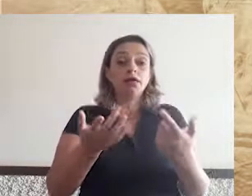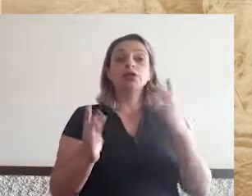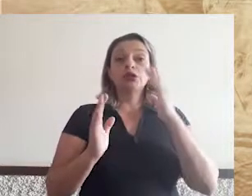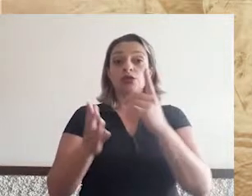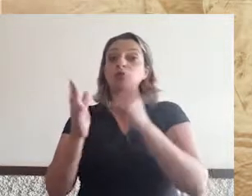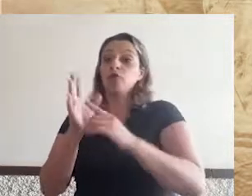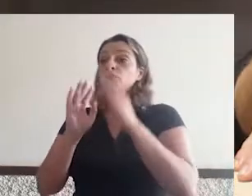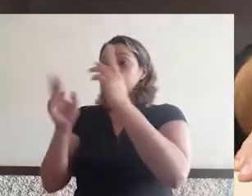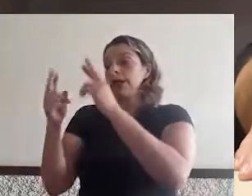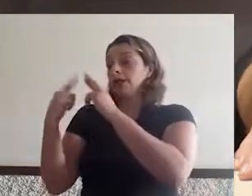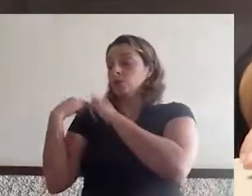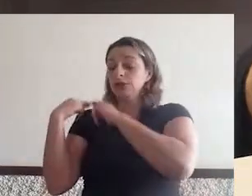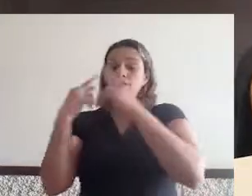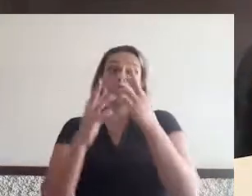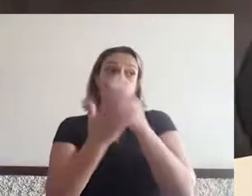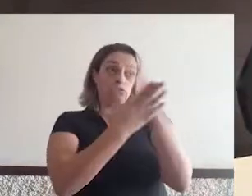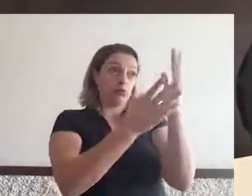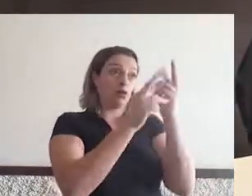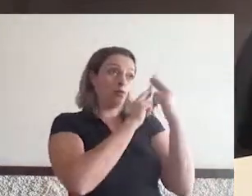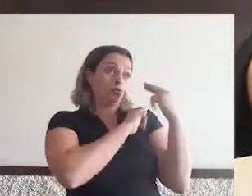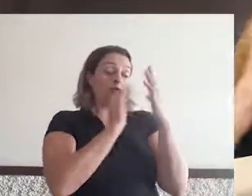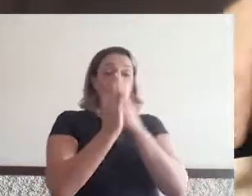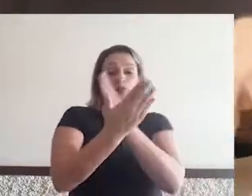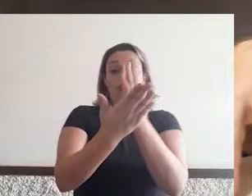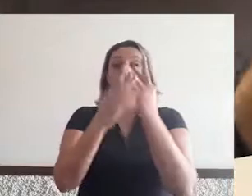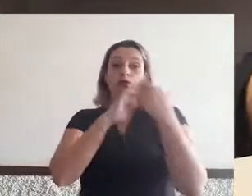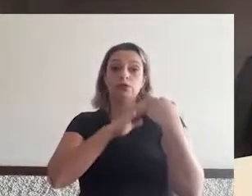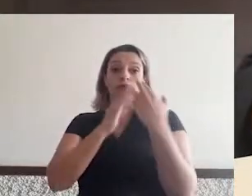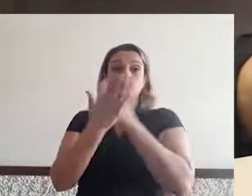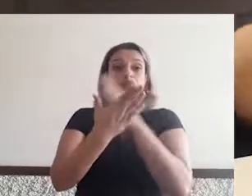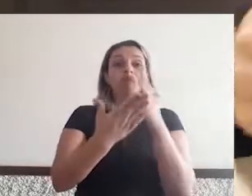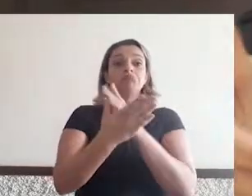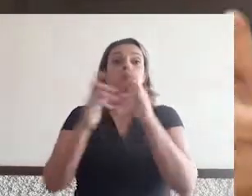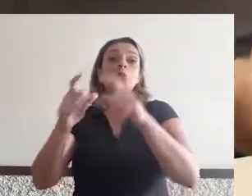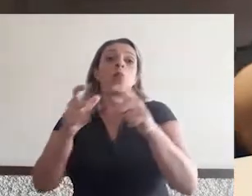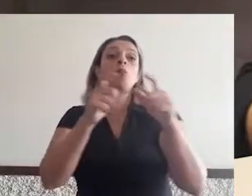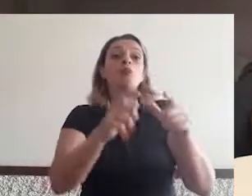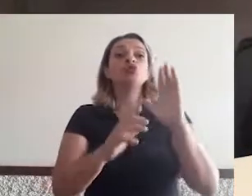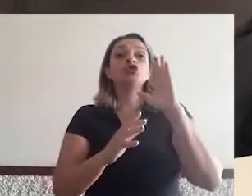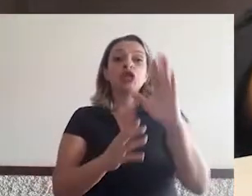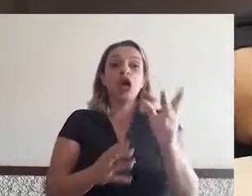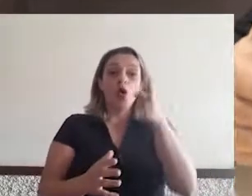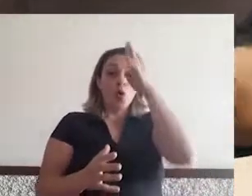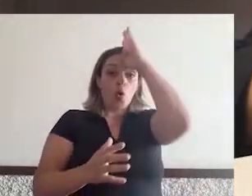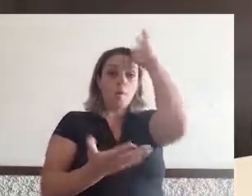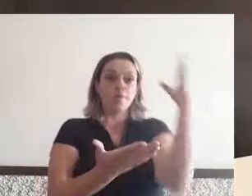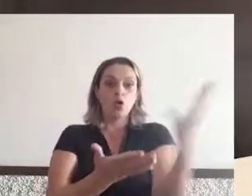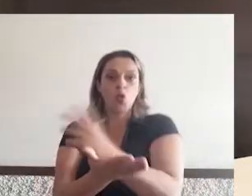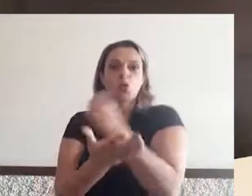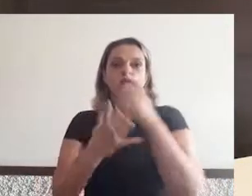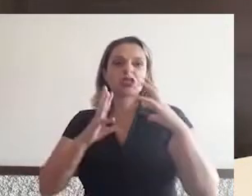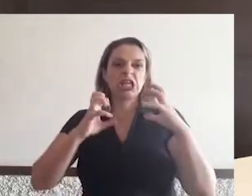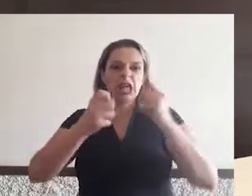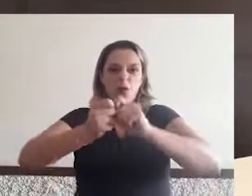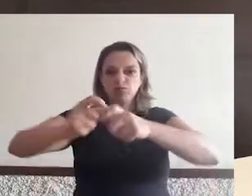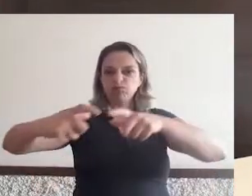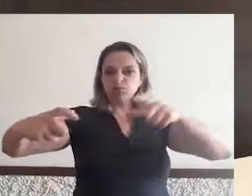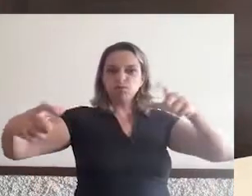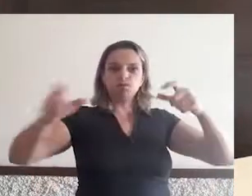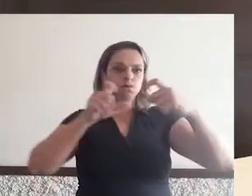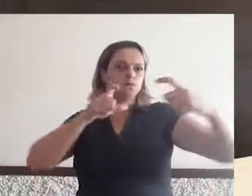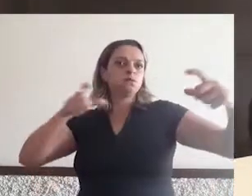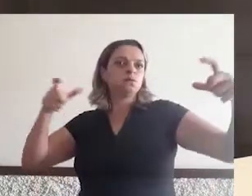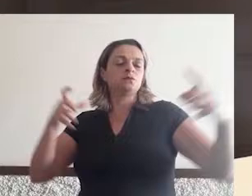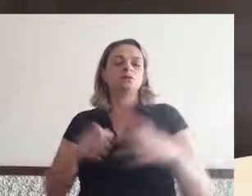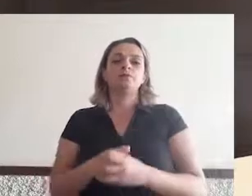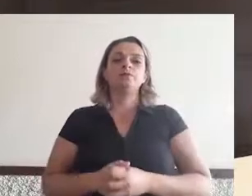ser responsável por uma determinada região já conquistada por Roma dentro daquele processo